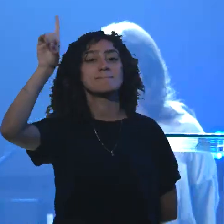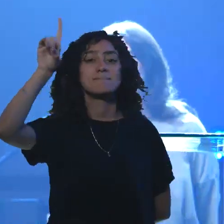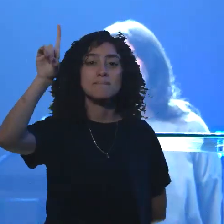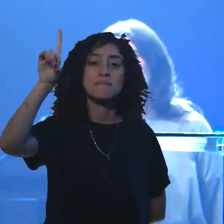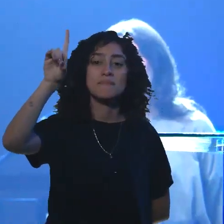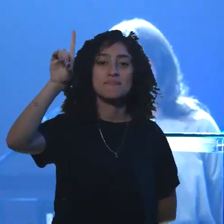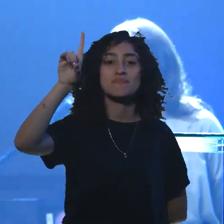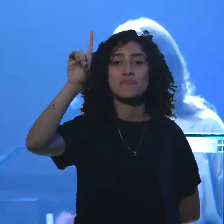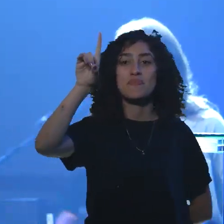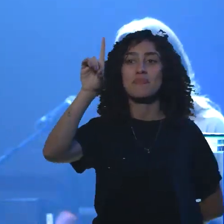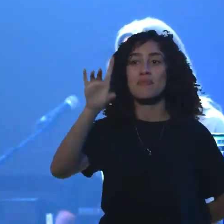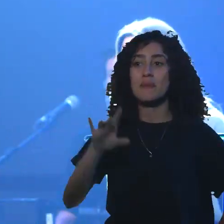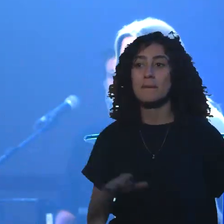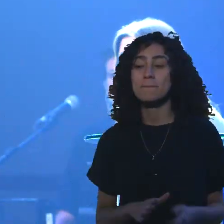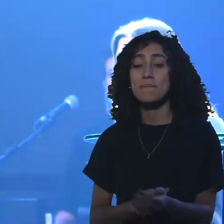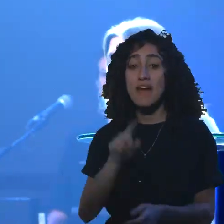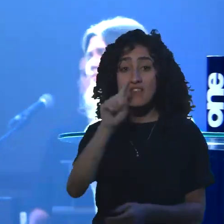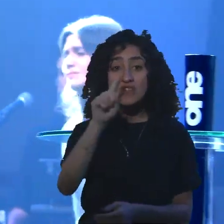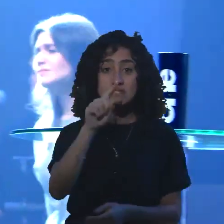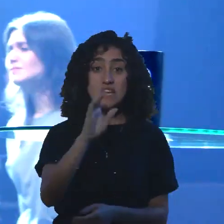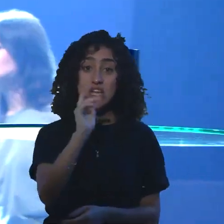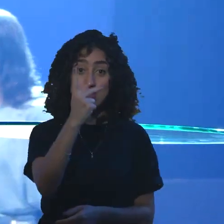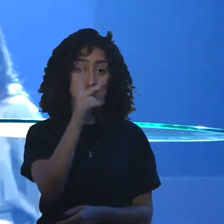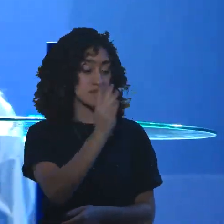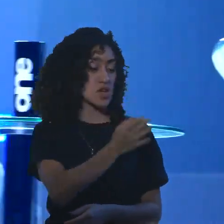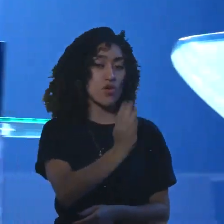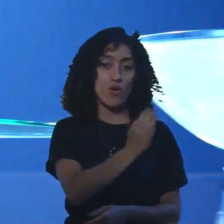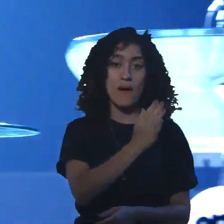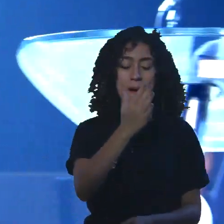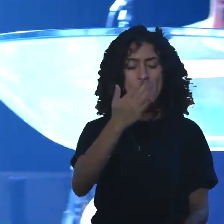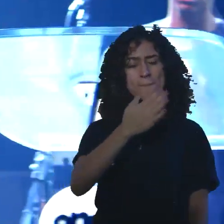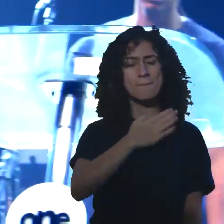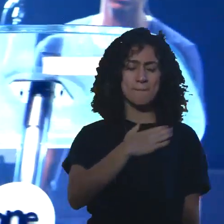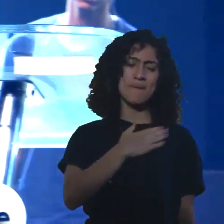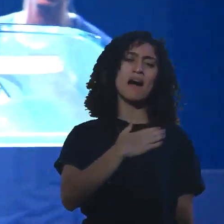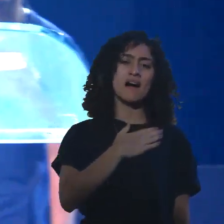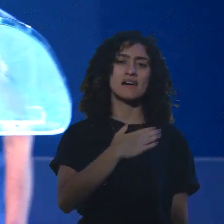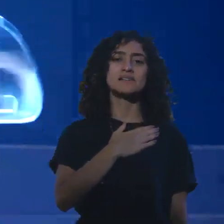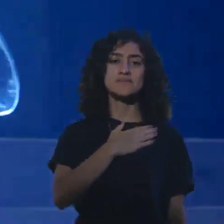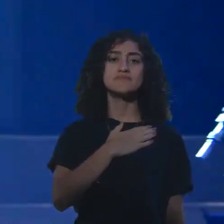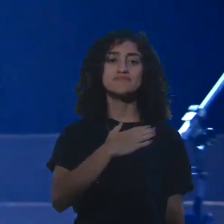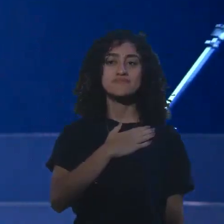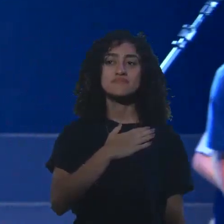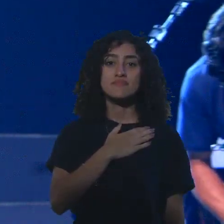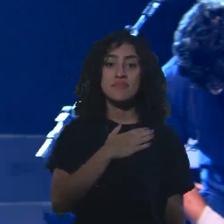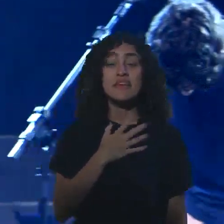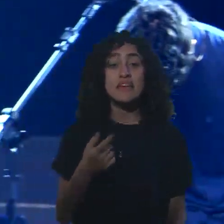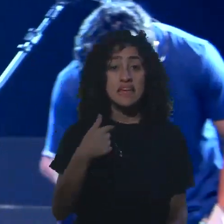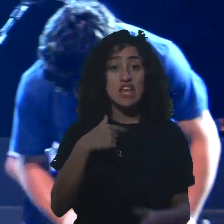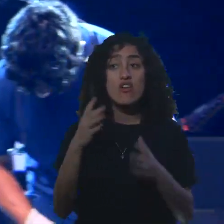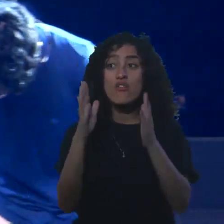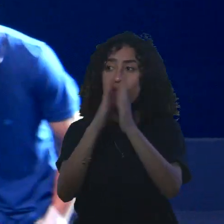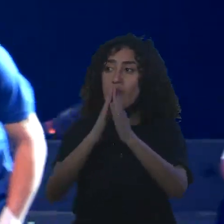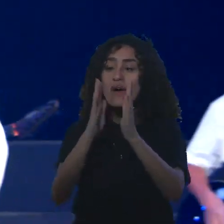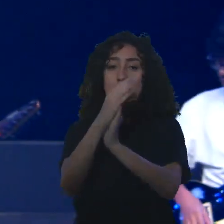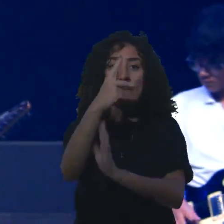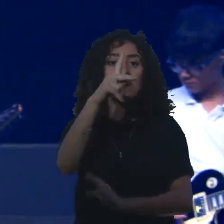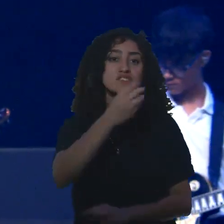Gostaria que você colocasse a mão no seu coração nesse tempo, e eu estaria orando por você.